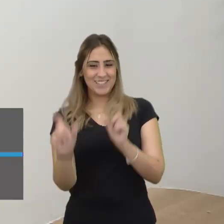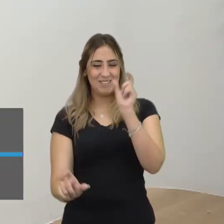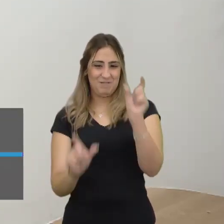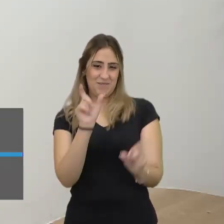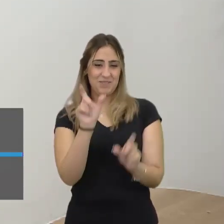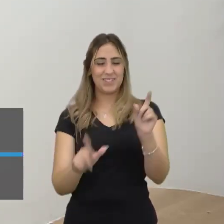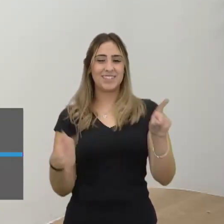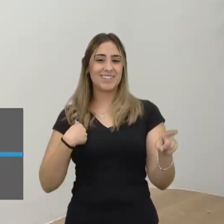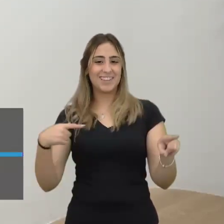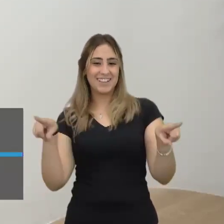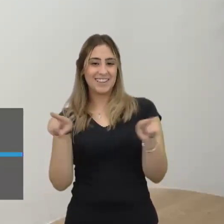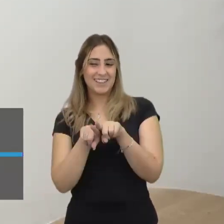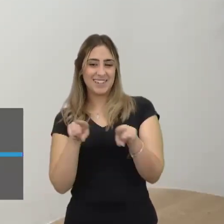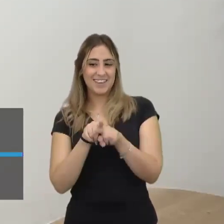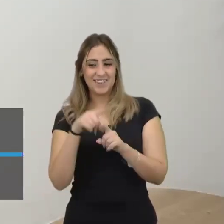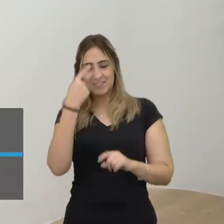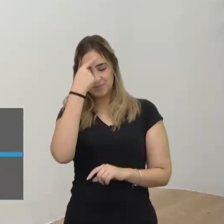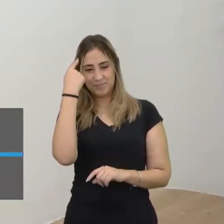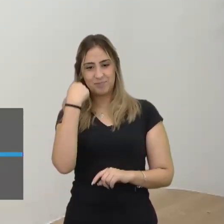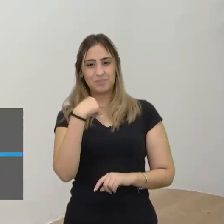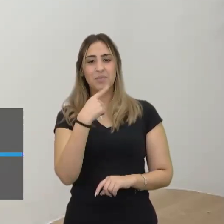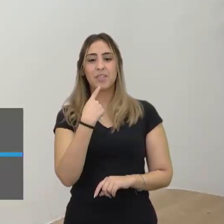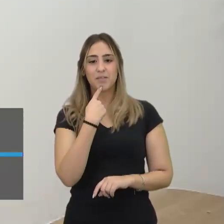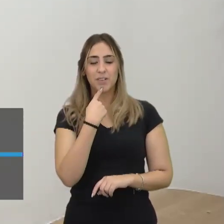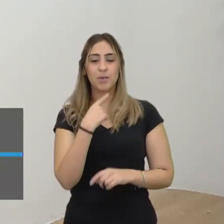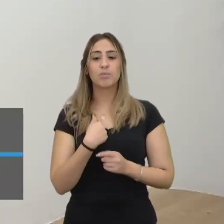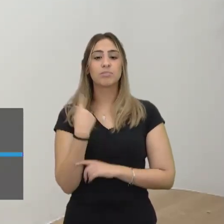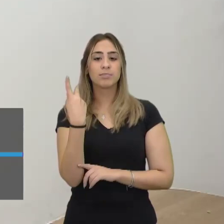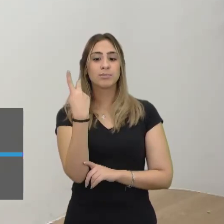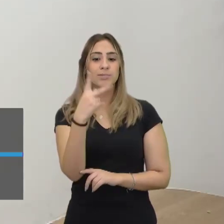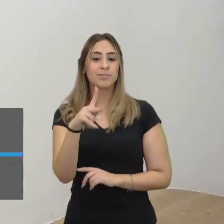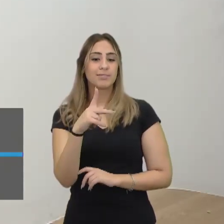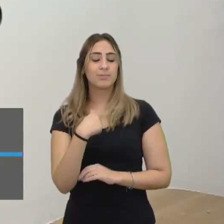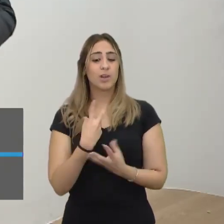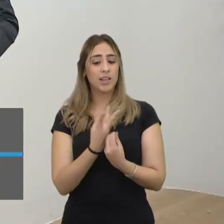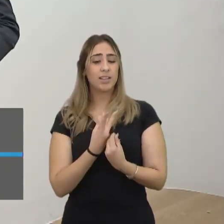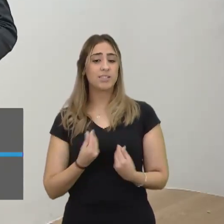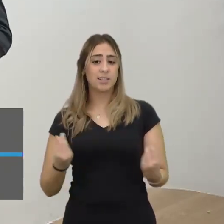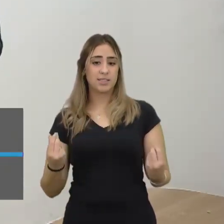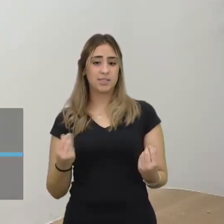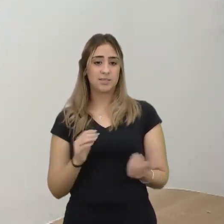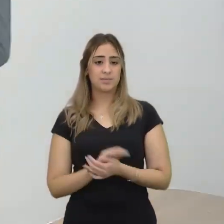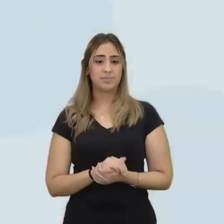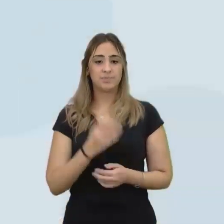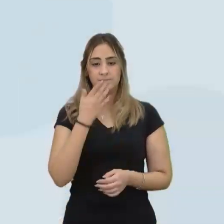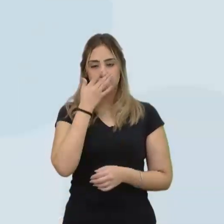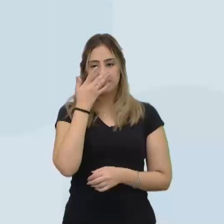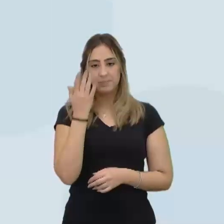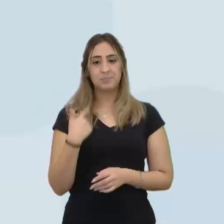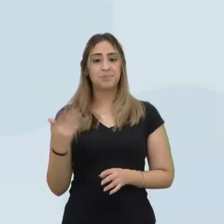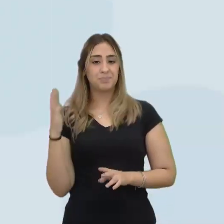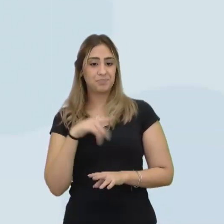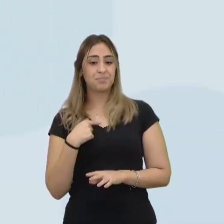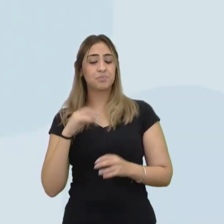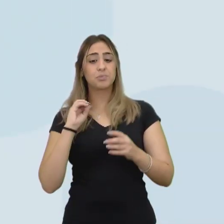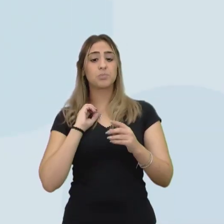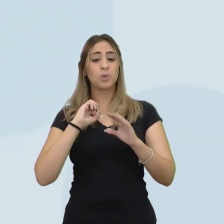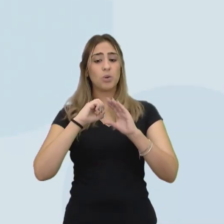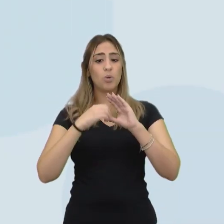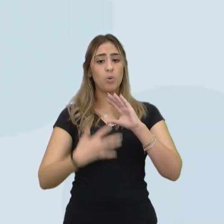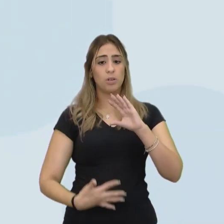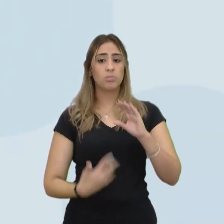perfis que perfazem alguém em sua essência. Mas vamos lá para o conteúdo aqui.